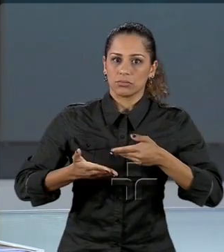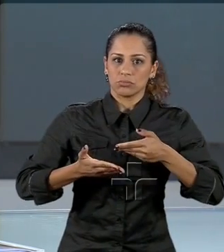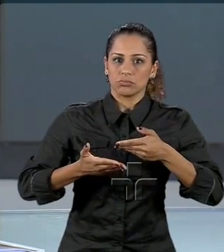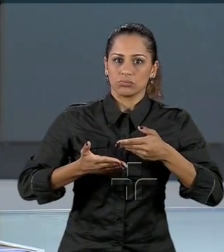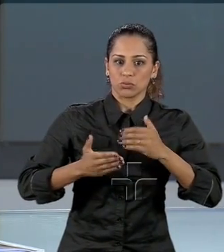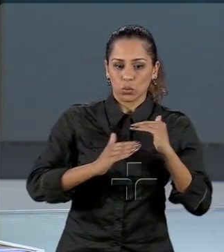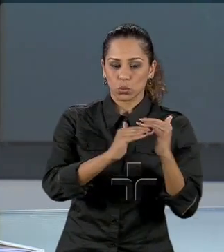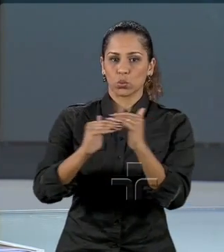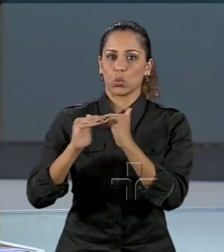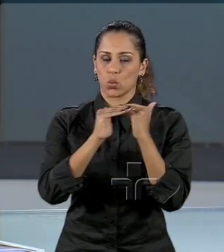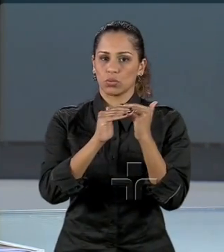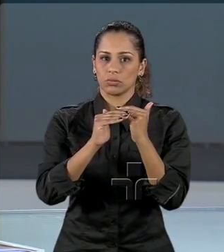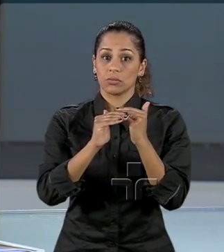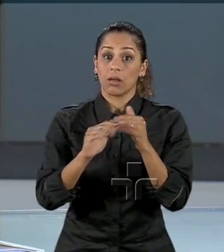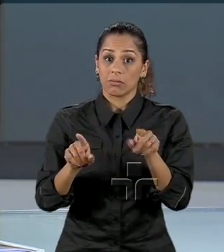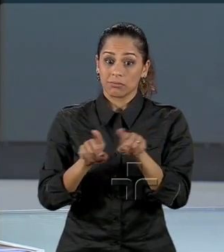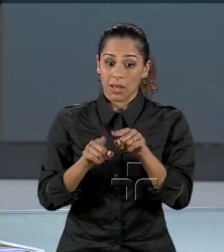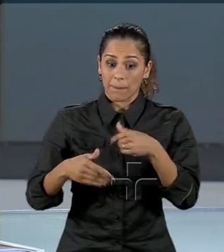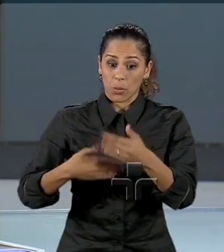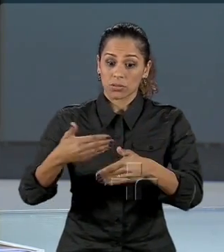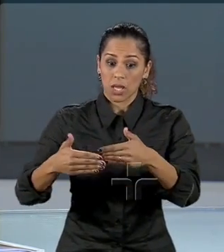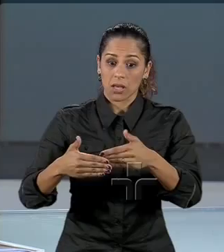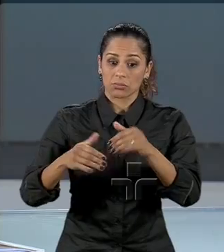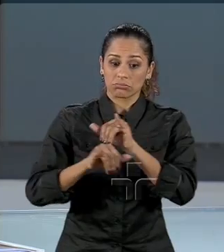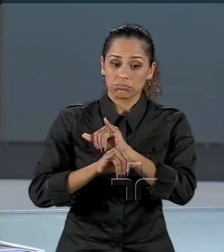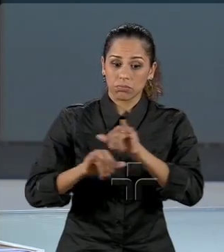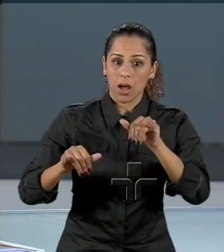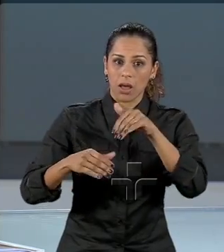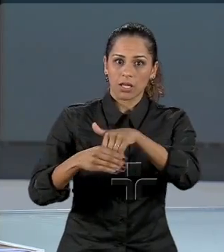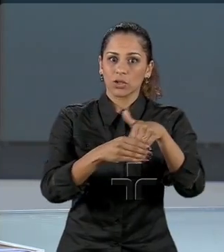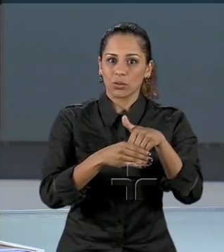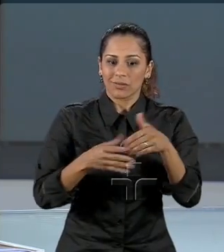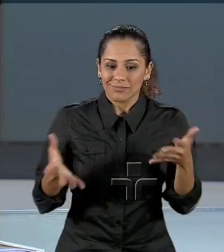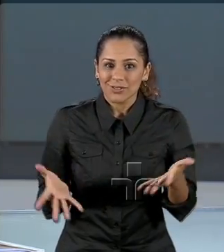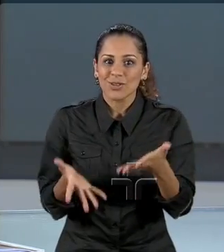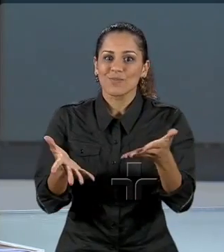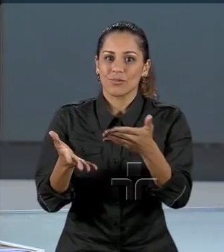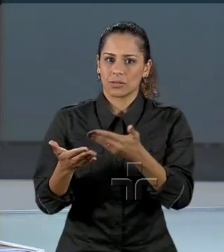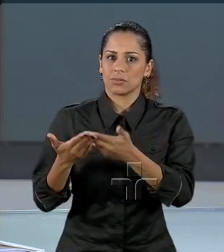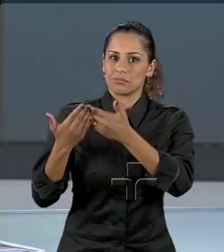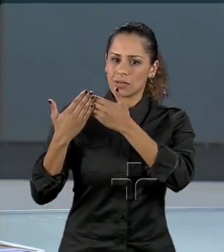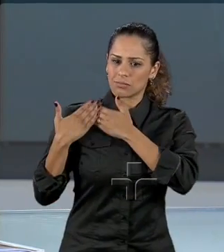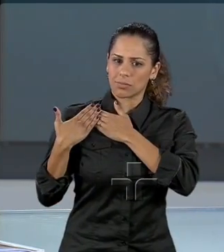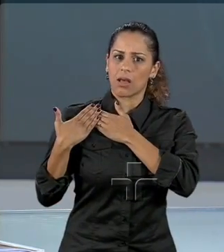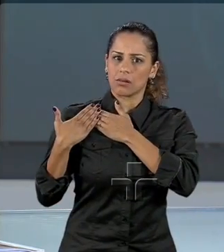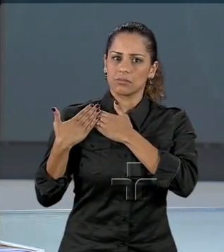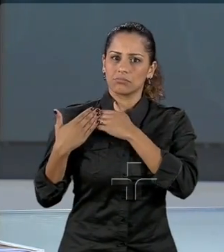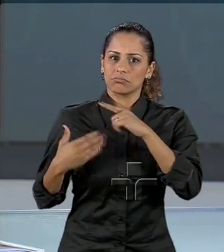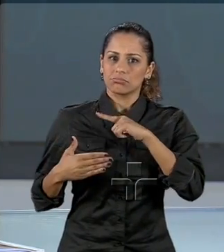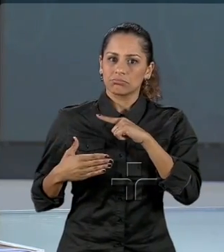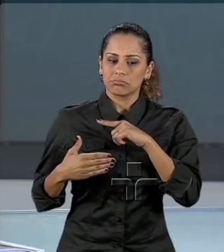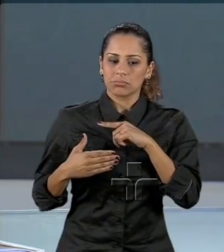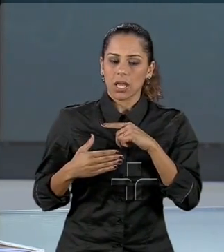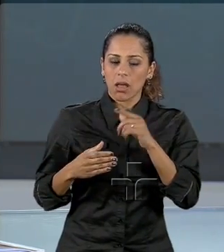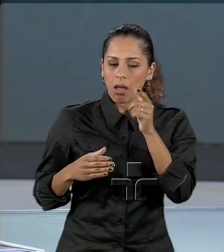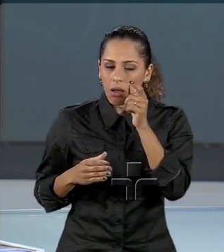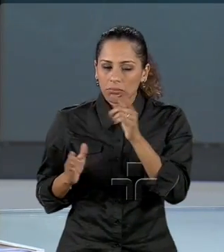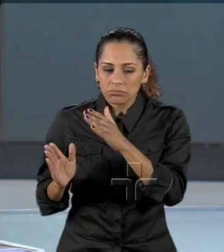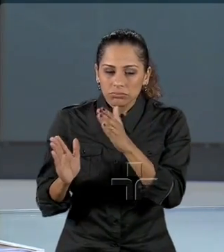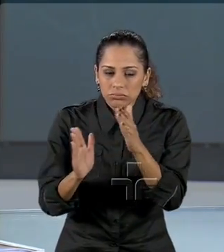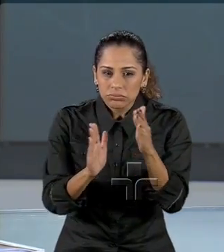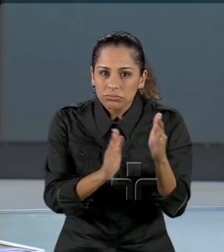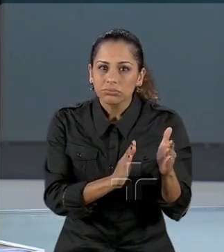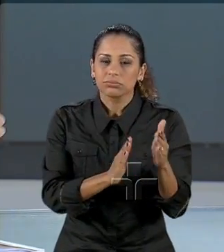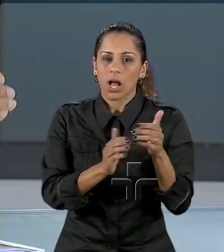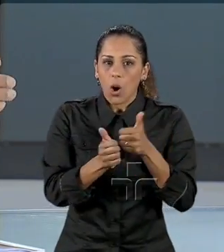estimula esse tipo de assunção do dever, não é? De acompanhar o dia a dia da coletividade. Eu acho que à